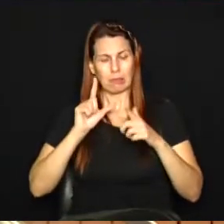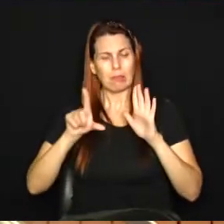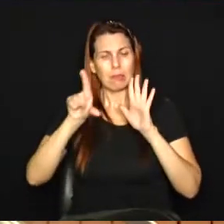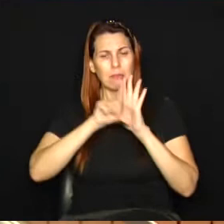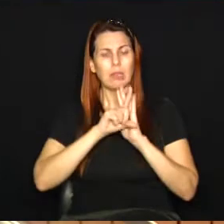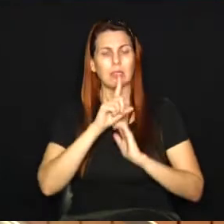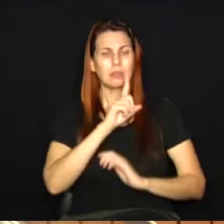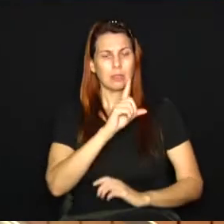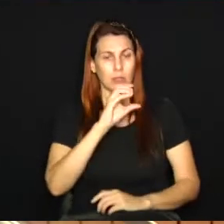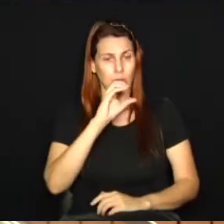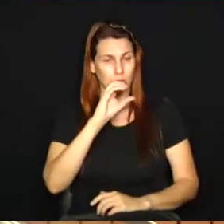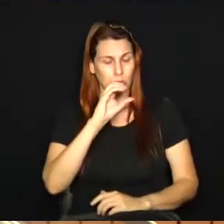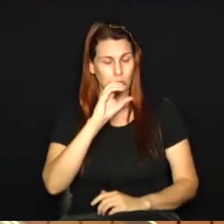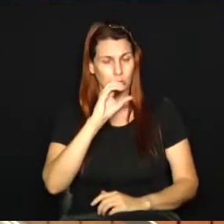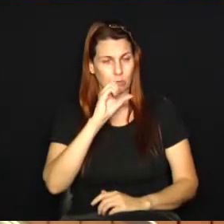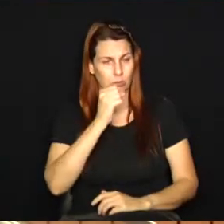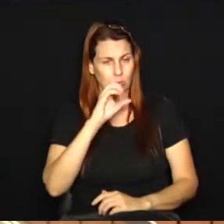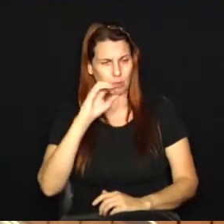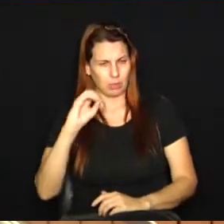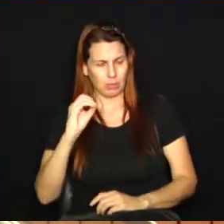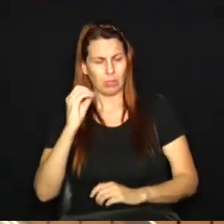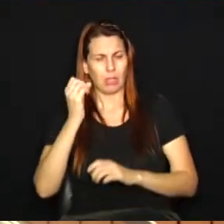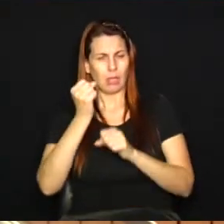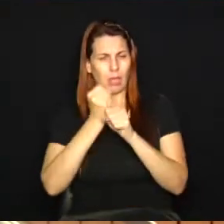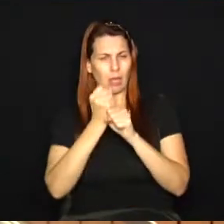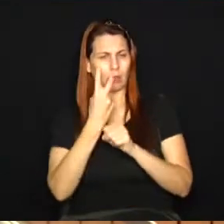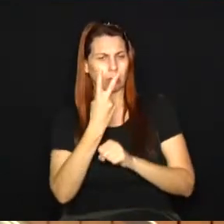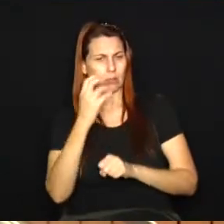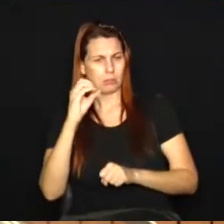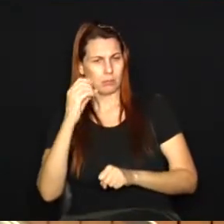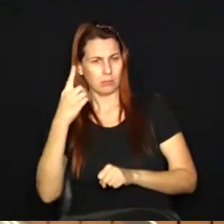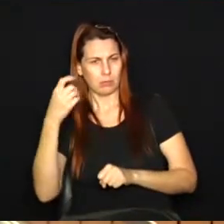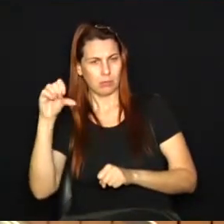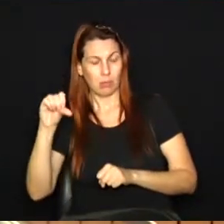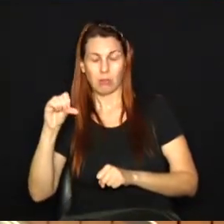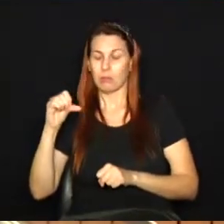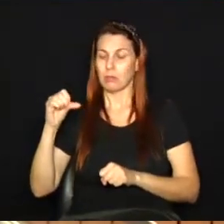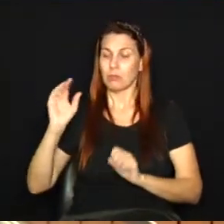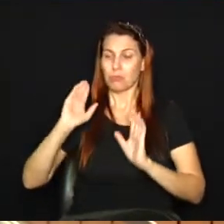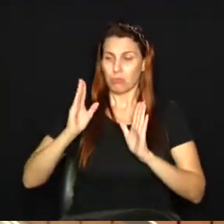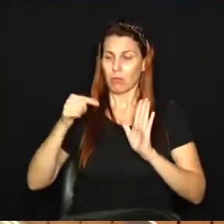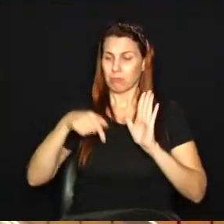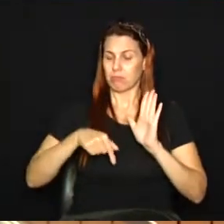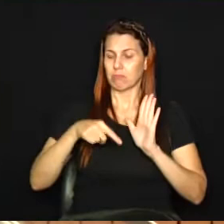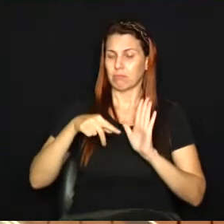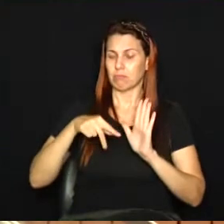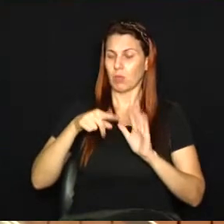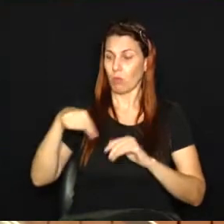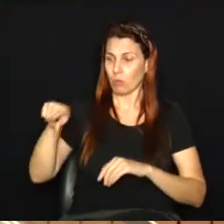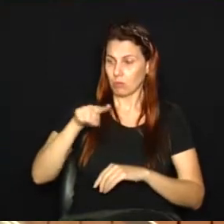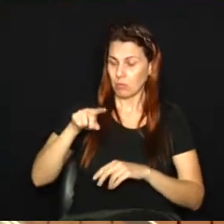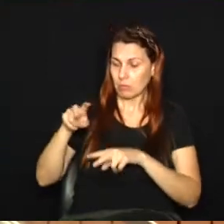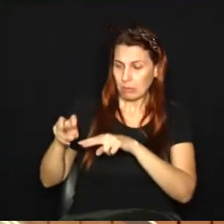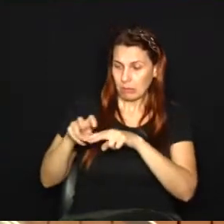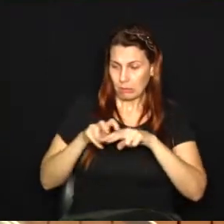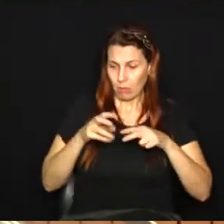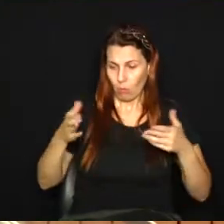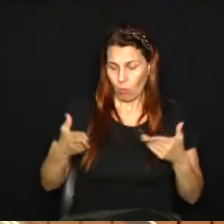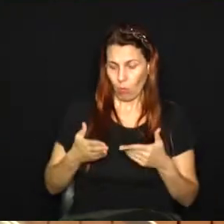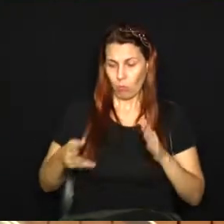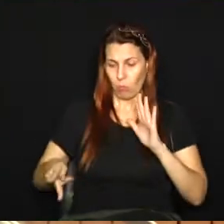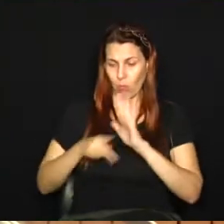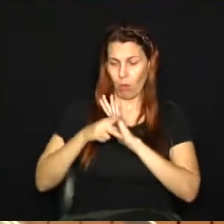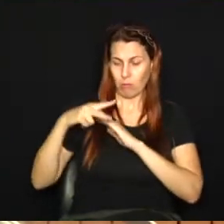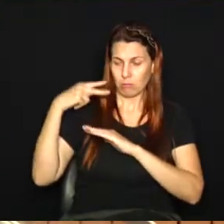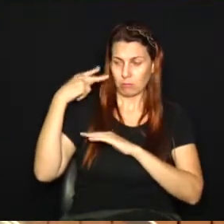de 2019, ele passou aqui, os senhores hoje, as senhoras, estão aqui no assento dos vereadores, e os